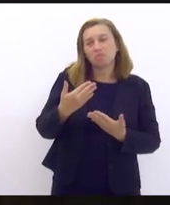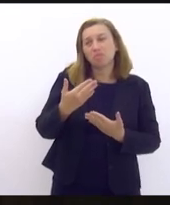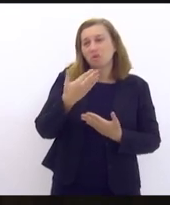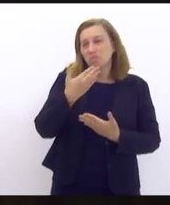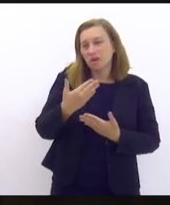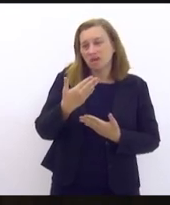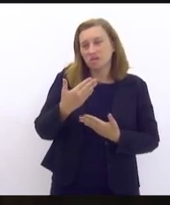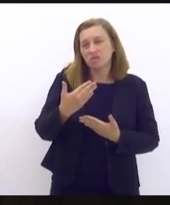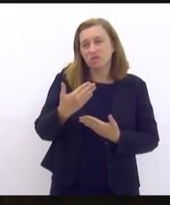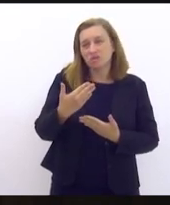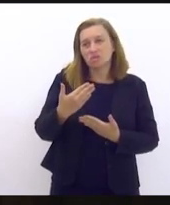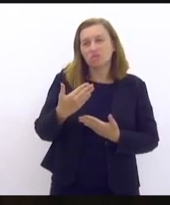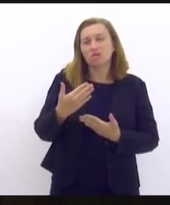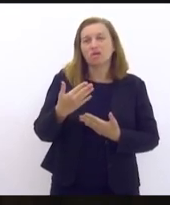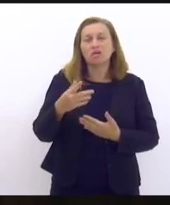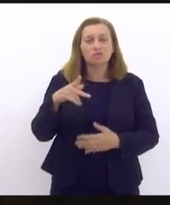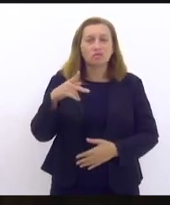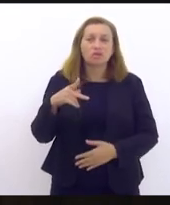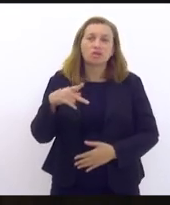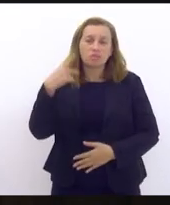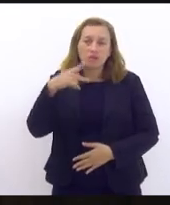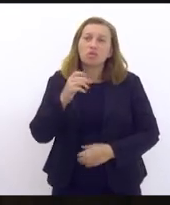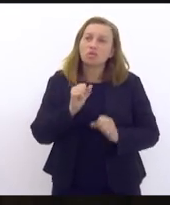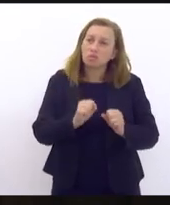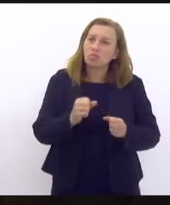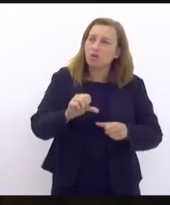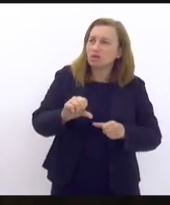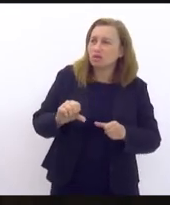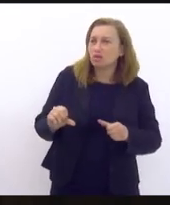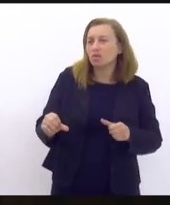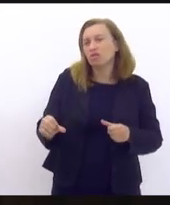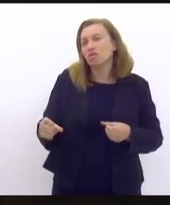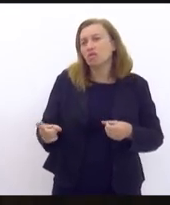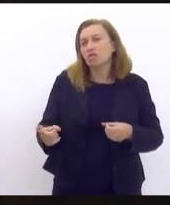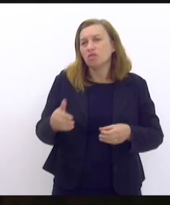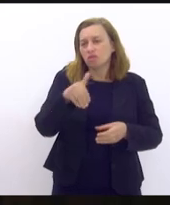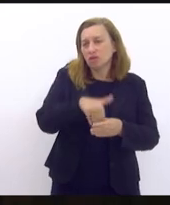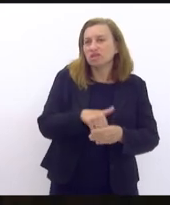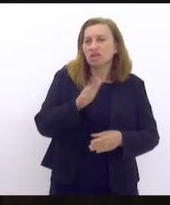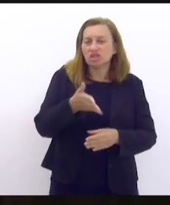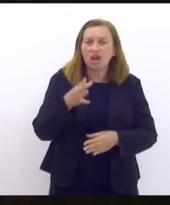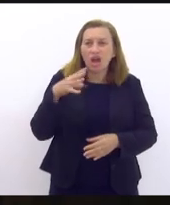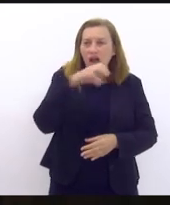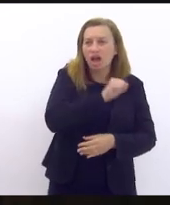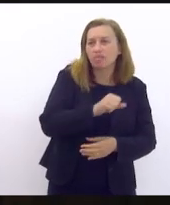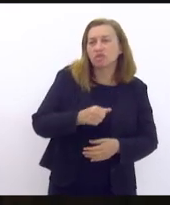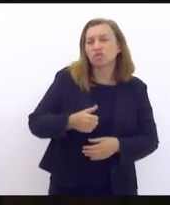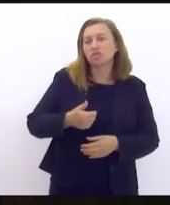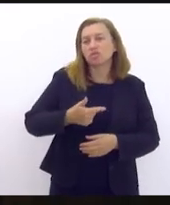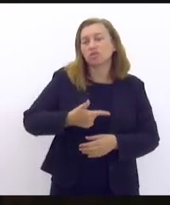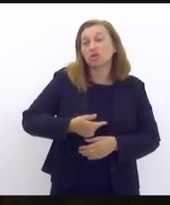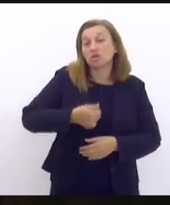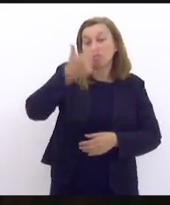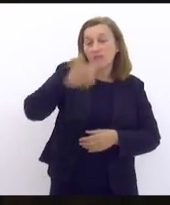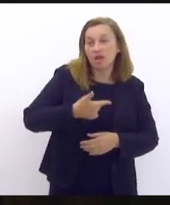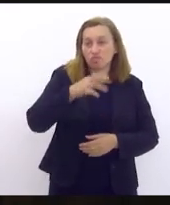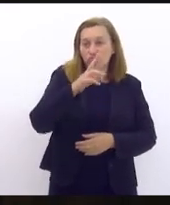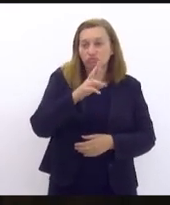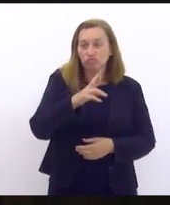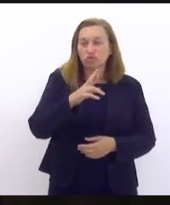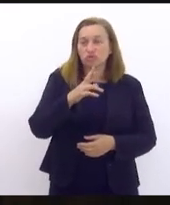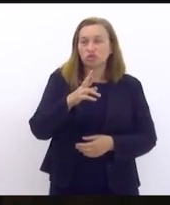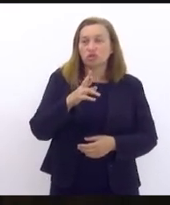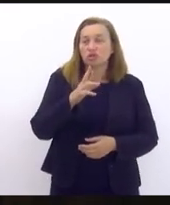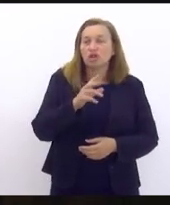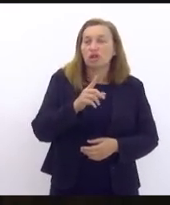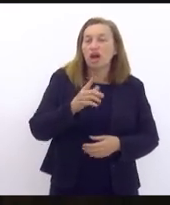Estou submetendo ao parlamento, se a gente pode fazer uma inversão, votar, com certeza, porque eles estão aqui desde meio-dia. Ficaram tão ansiosos que